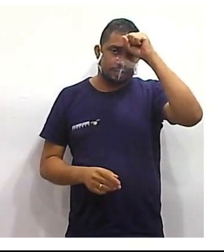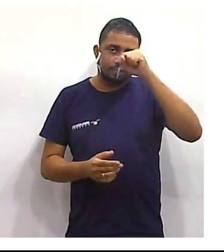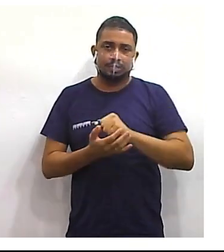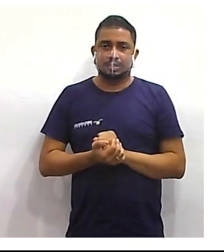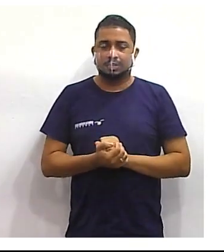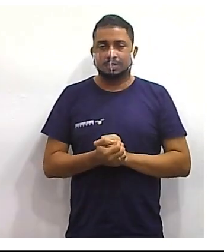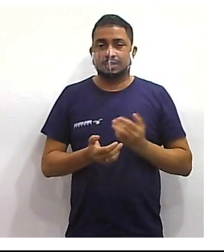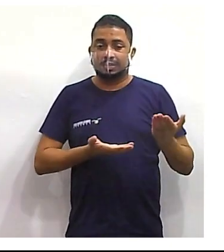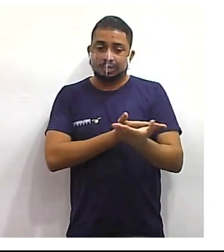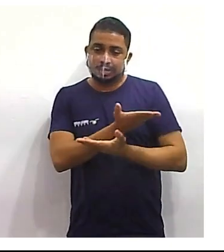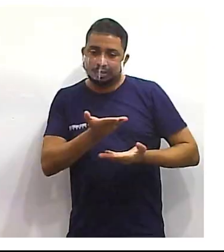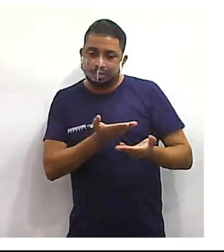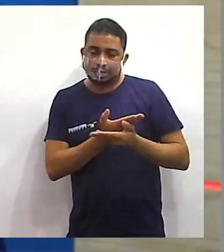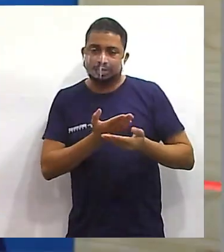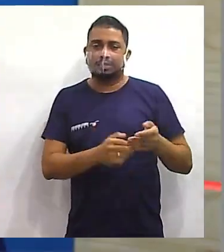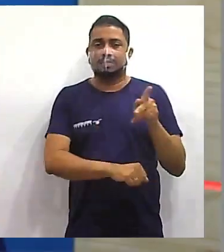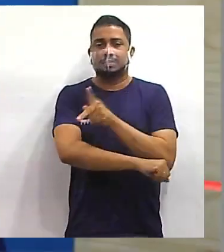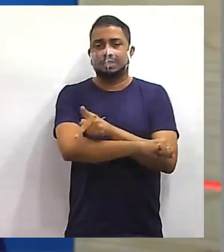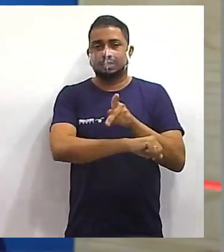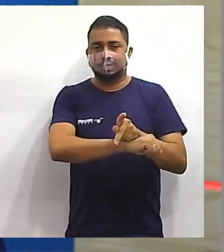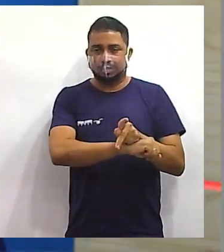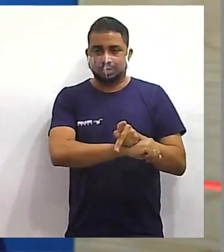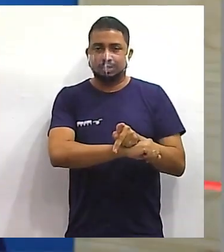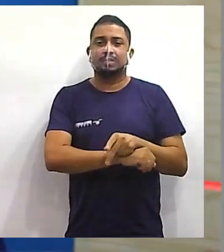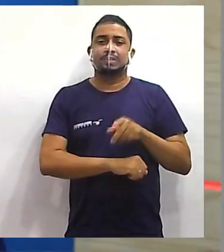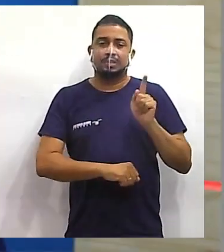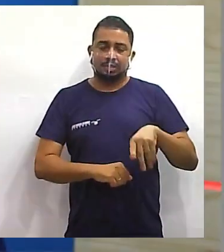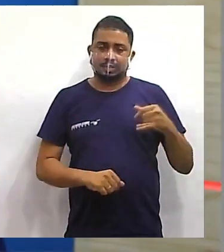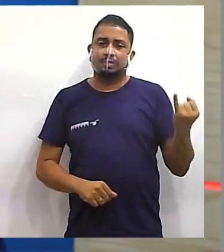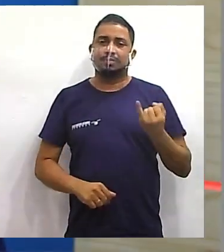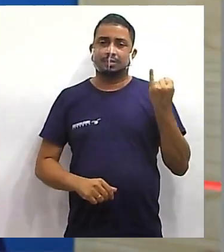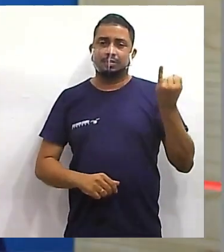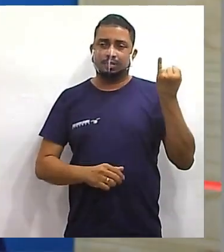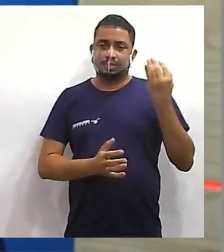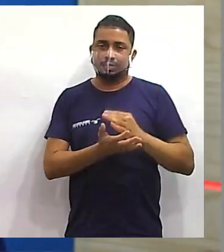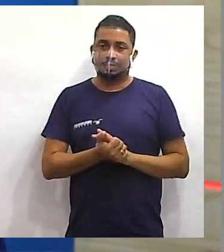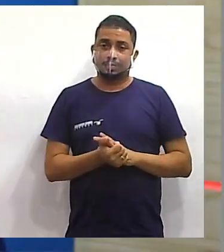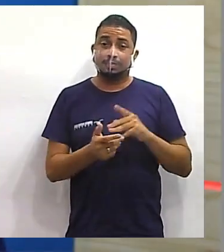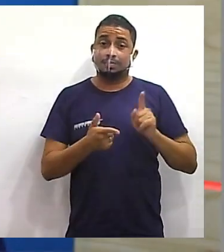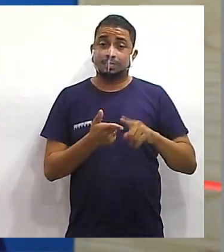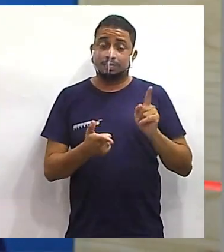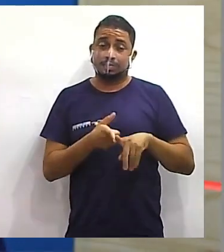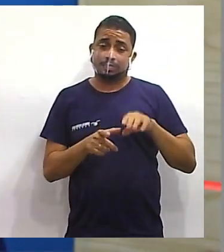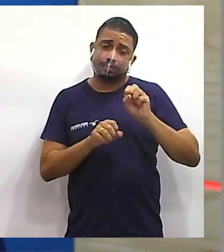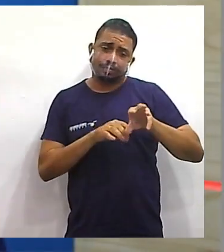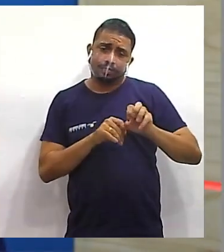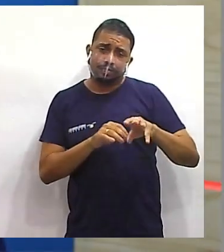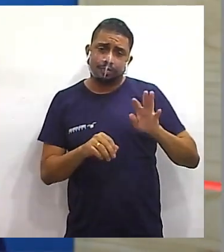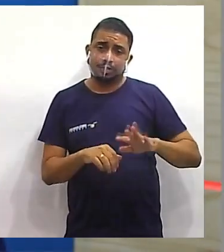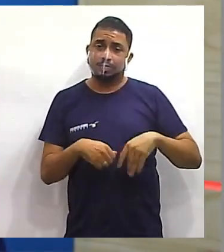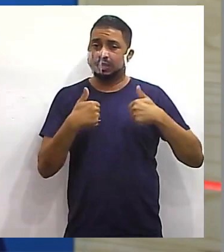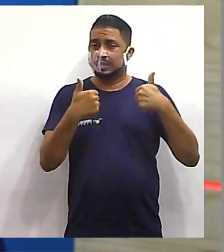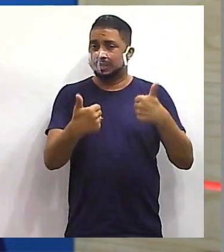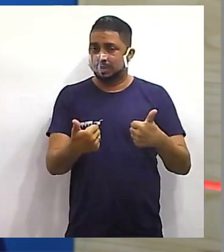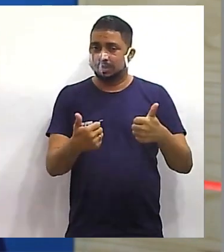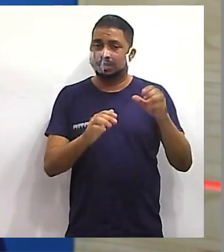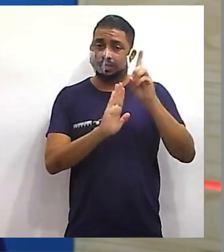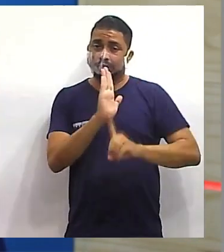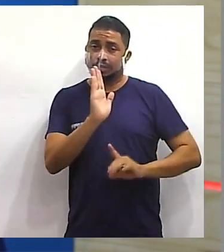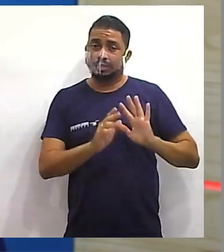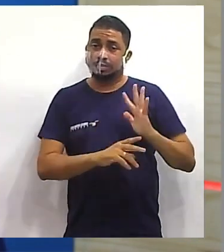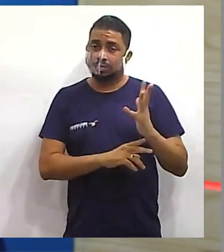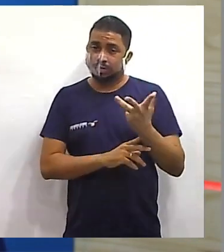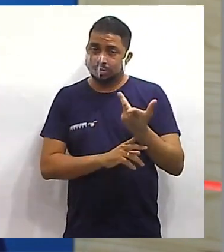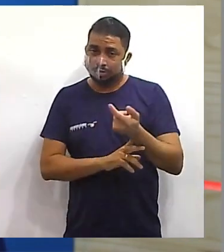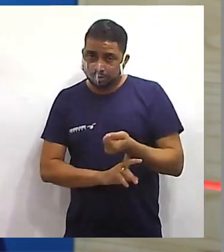ensino-aprendizagem, essa relação pedagógica, ela é um elemento essencial, né? A educação de qualidade, que é direito de todos, né? A gente